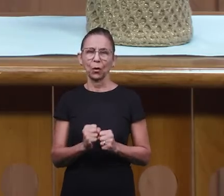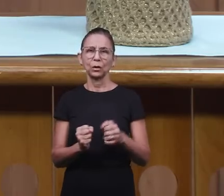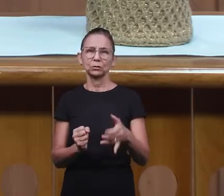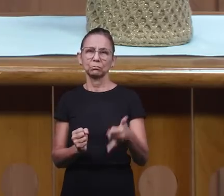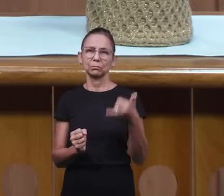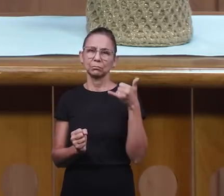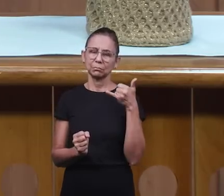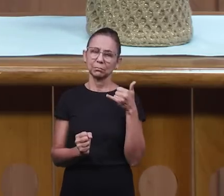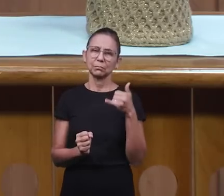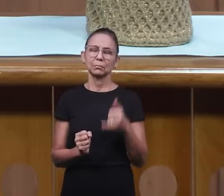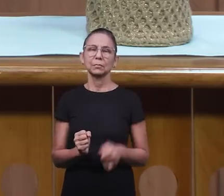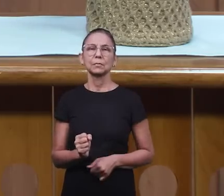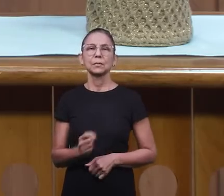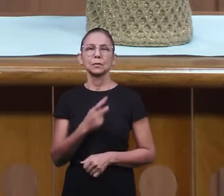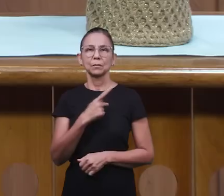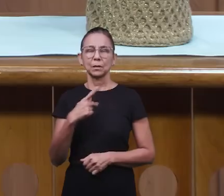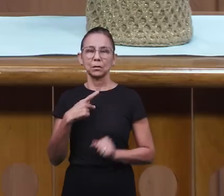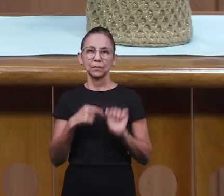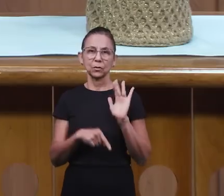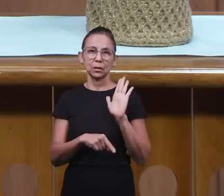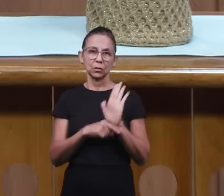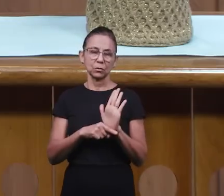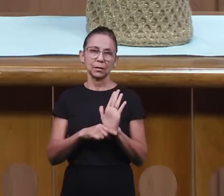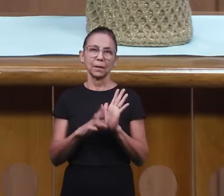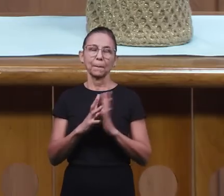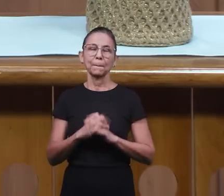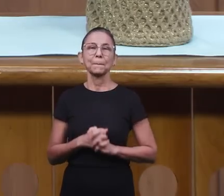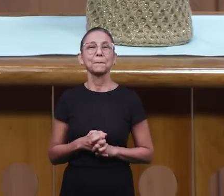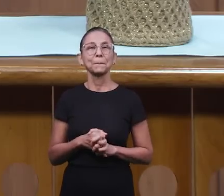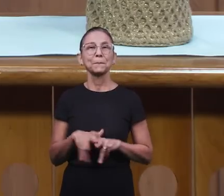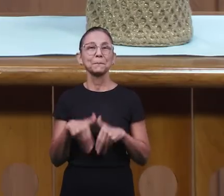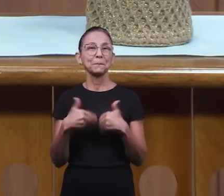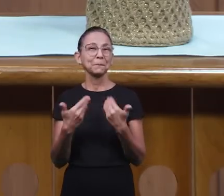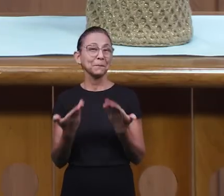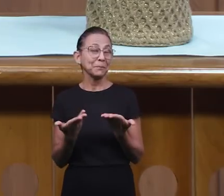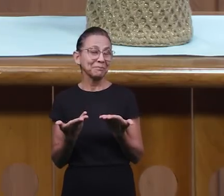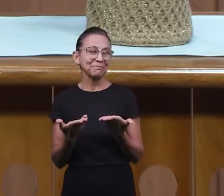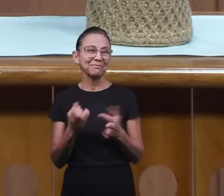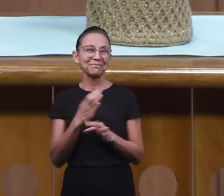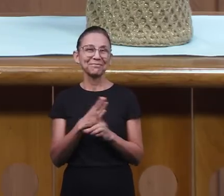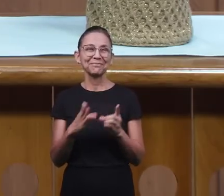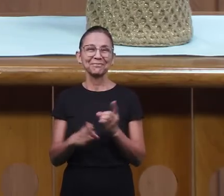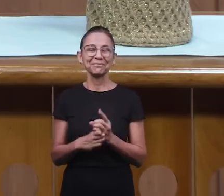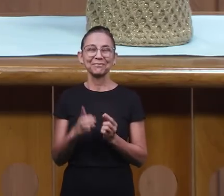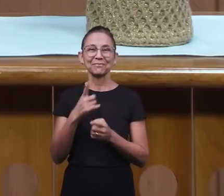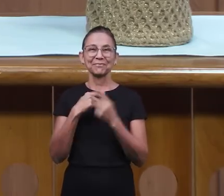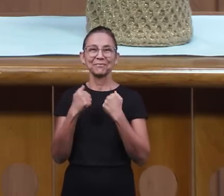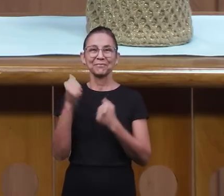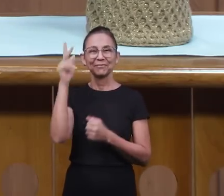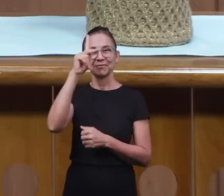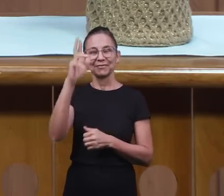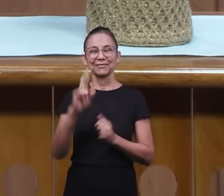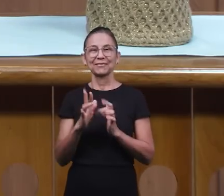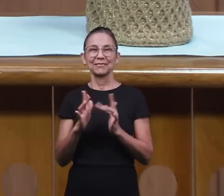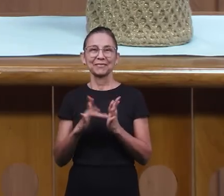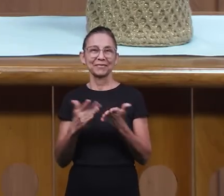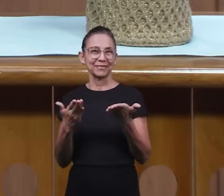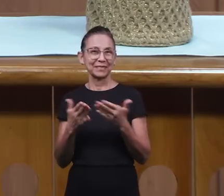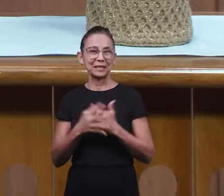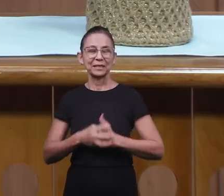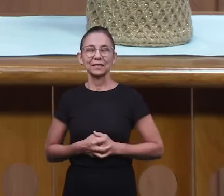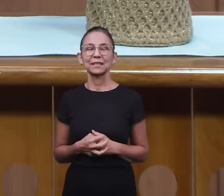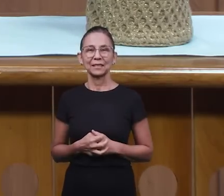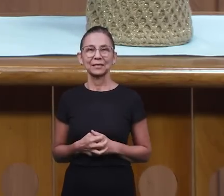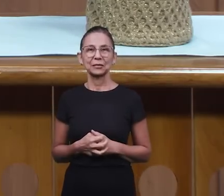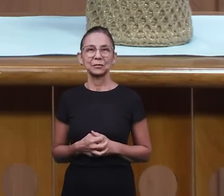Você pode telefonar e um pastor vai estar à sua disposição para atender. E assim terminamos aqui o nosso culto, desejando a todos a